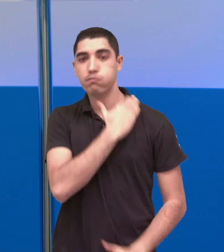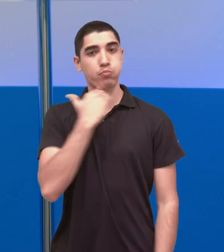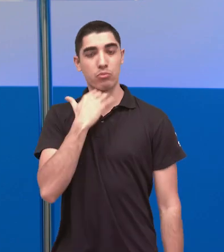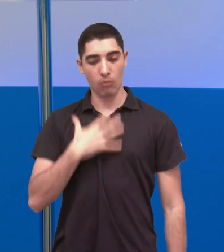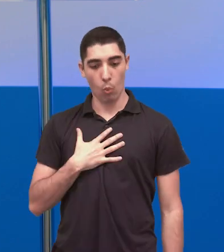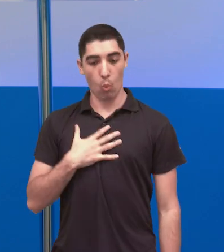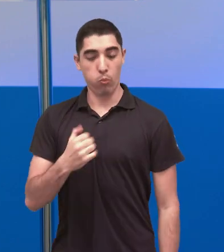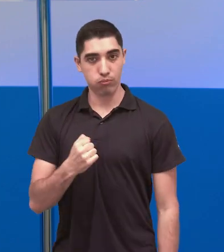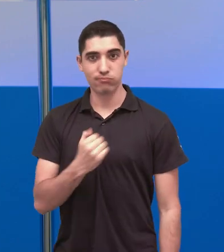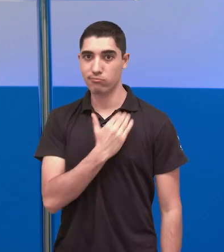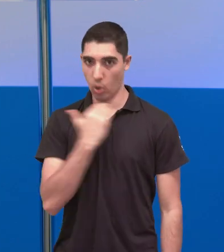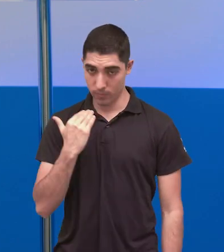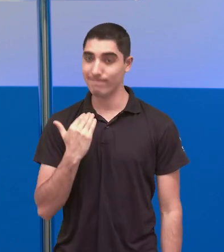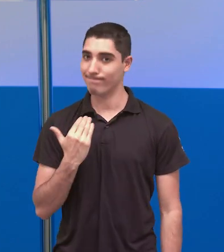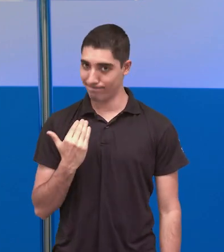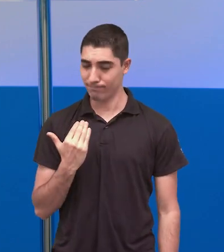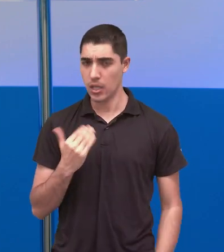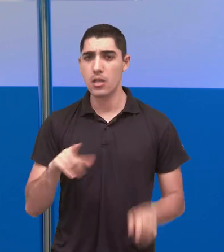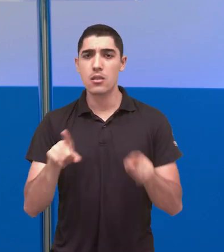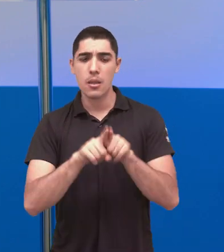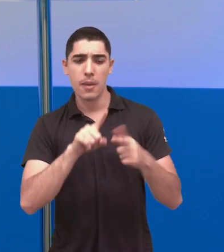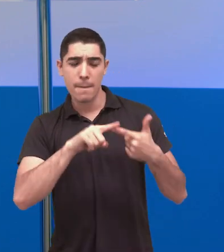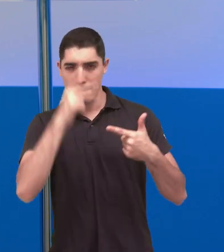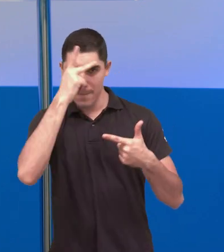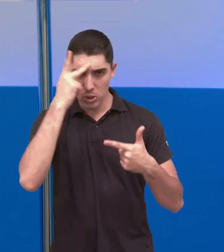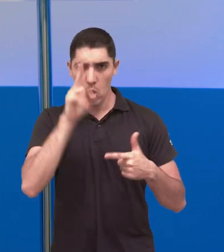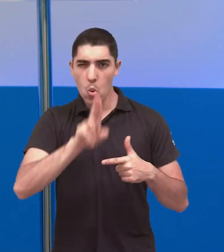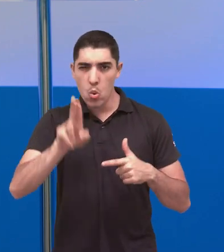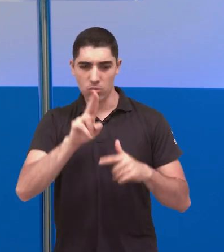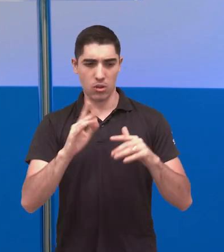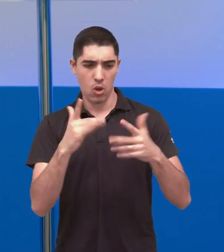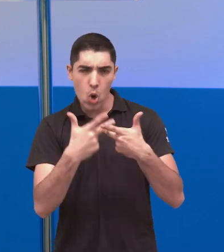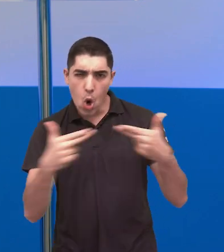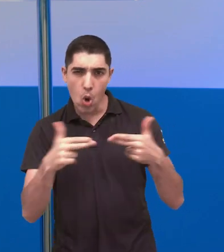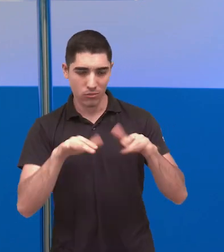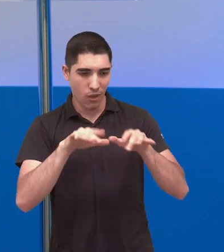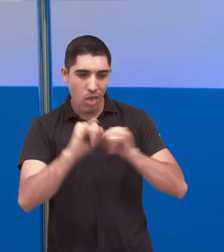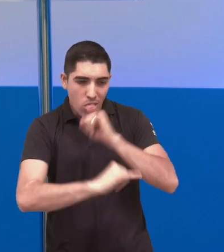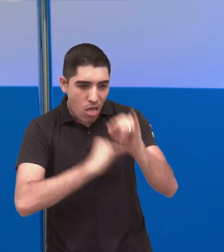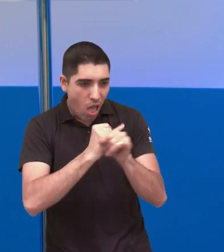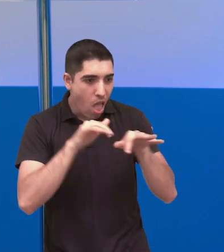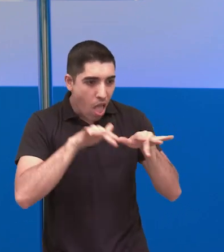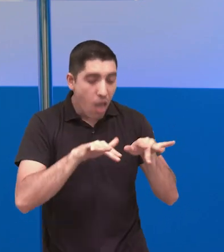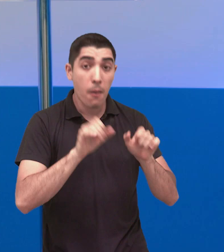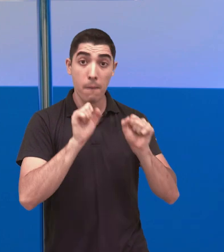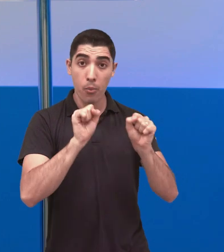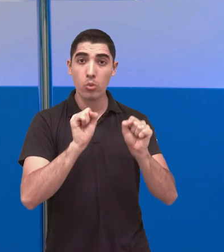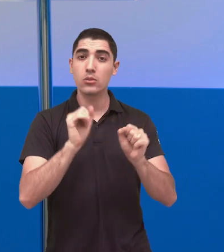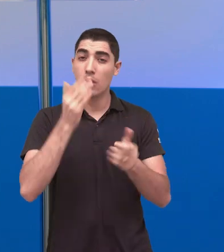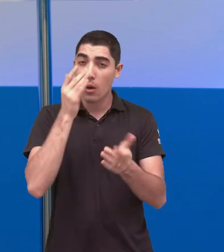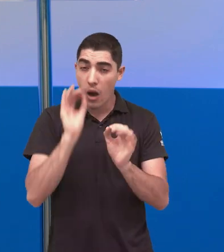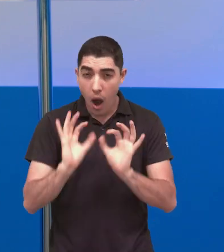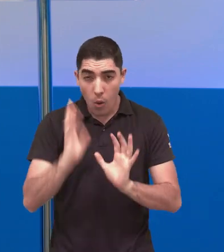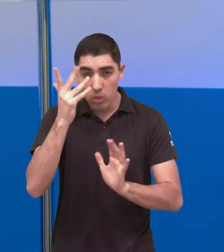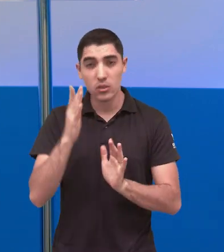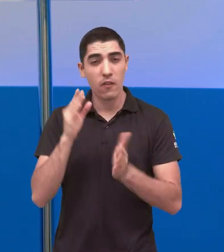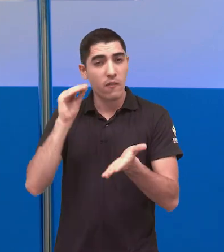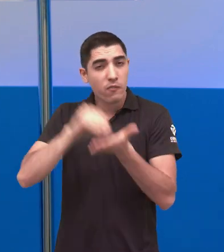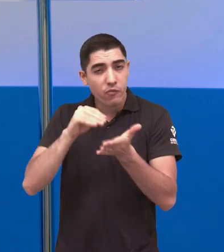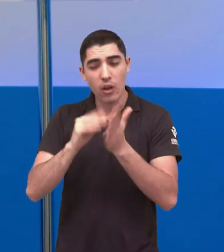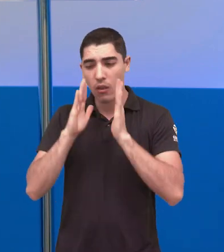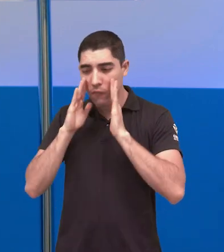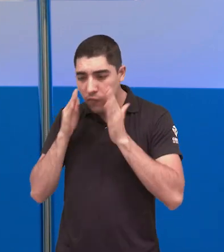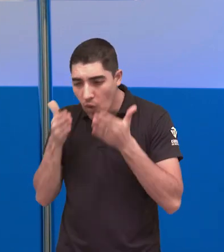intencional. Consumo em excesso de conteúdos digitais de baixa qualidade pode comprometer a capacidade de concentração